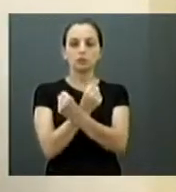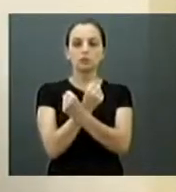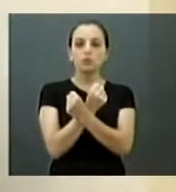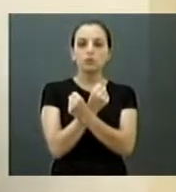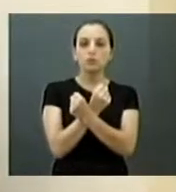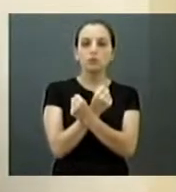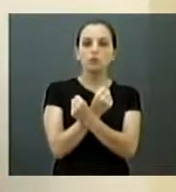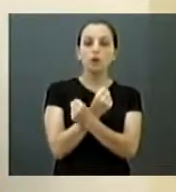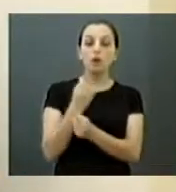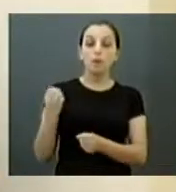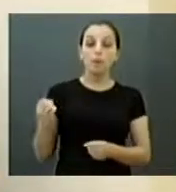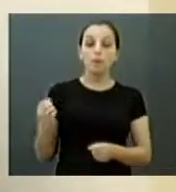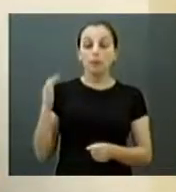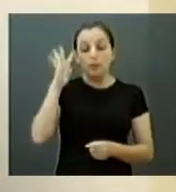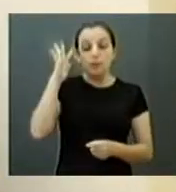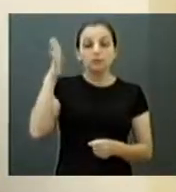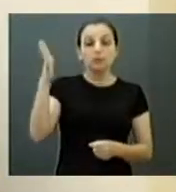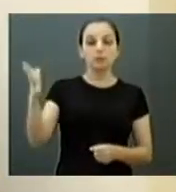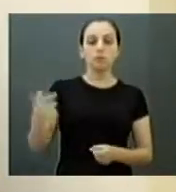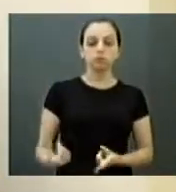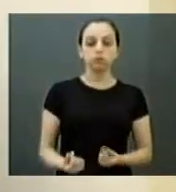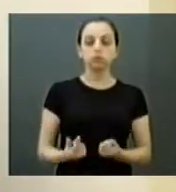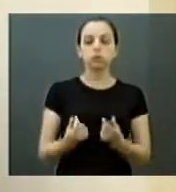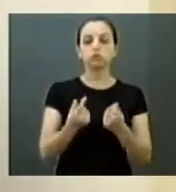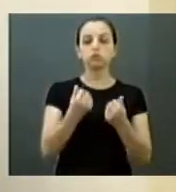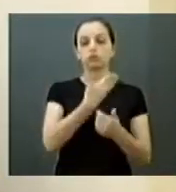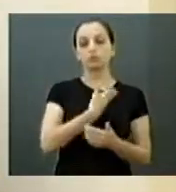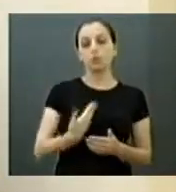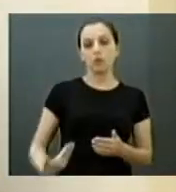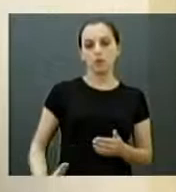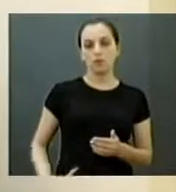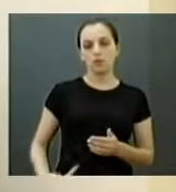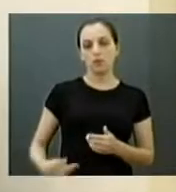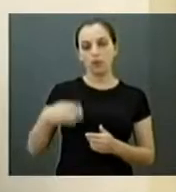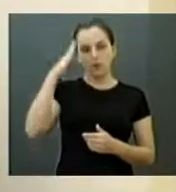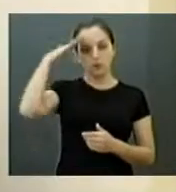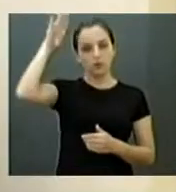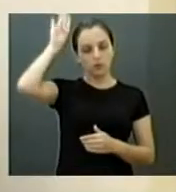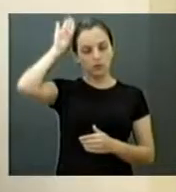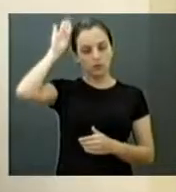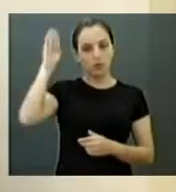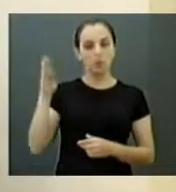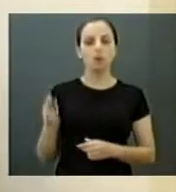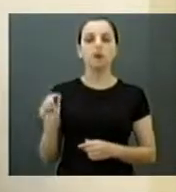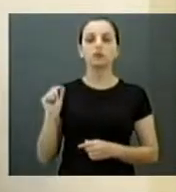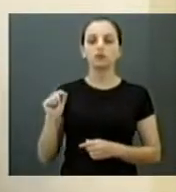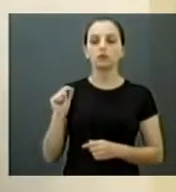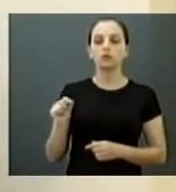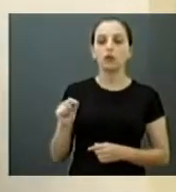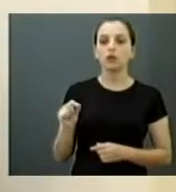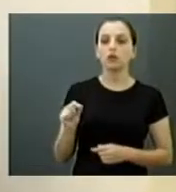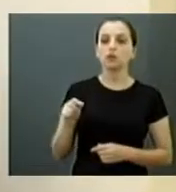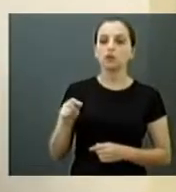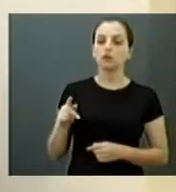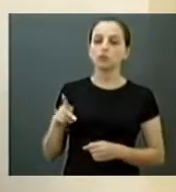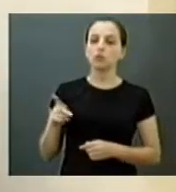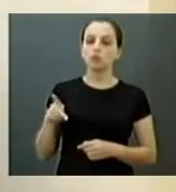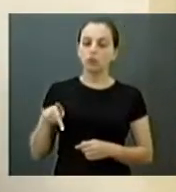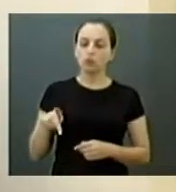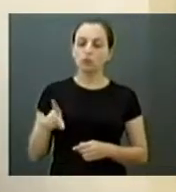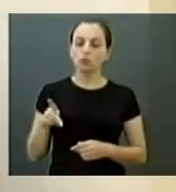do governo cubano, que vê assim a maneira de se sustentar um regime,